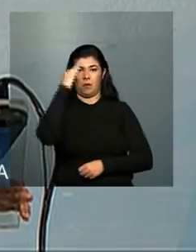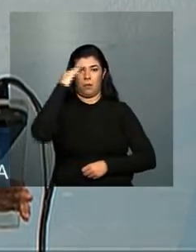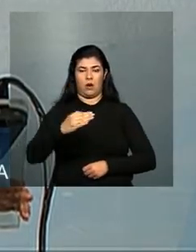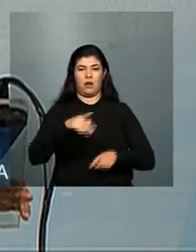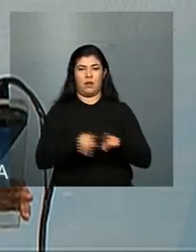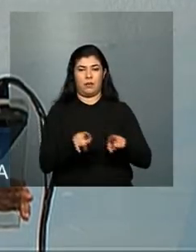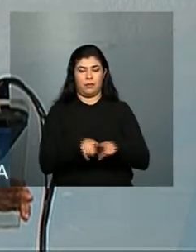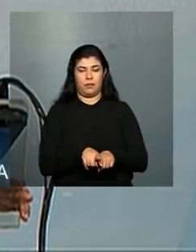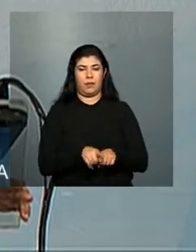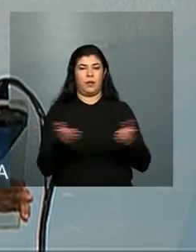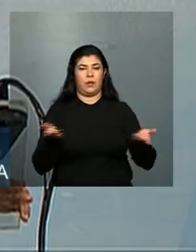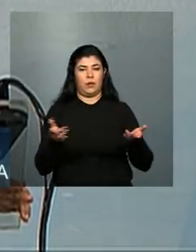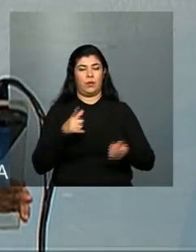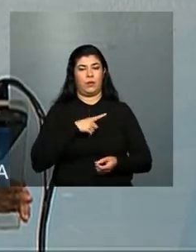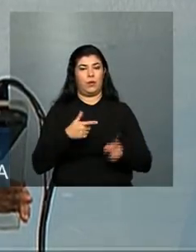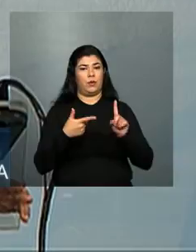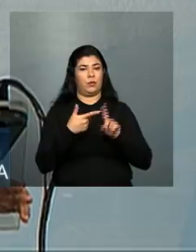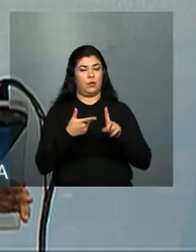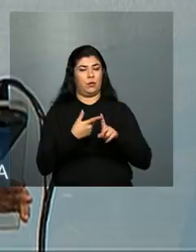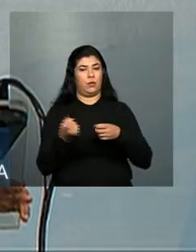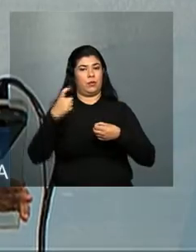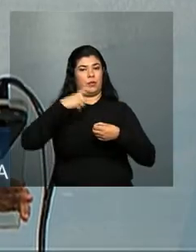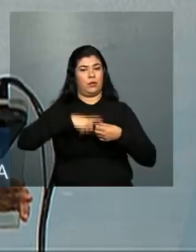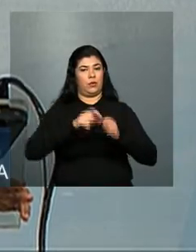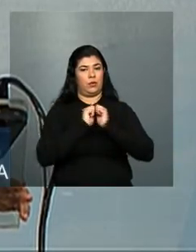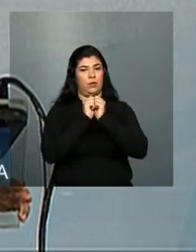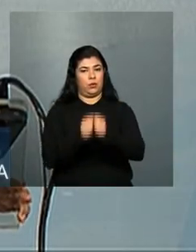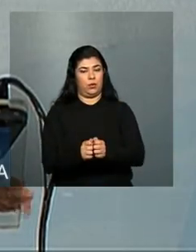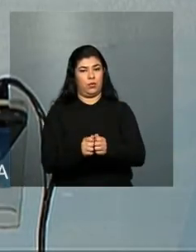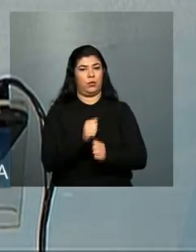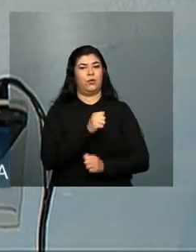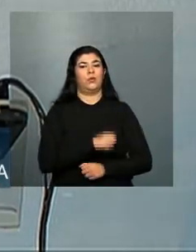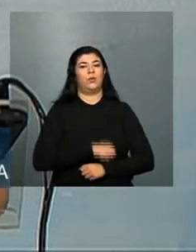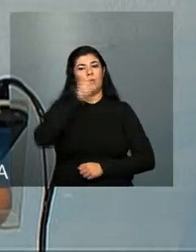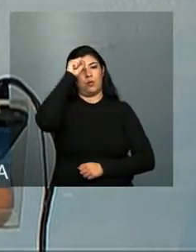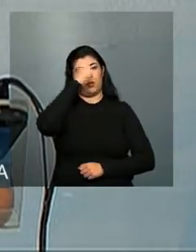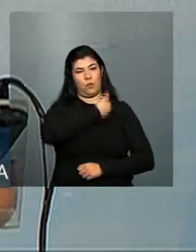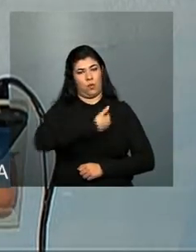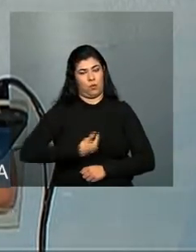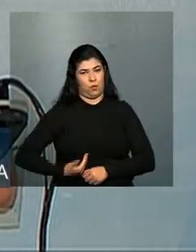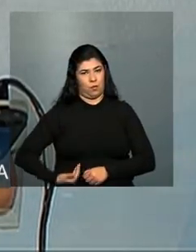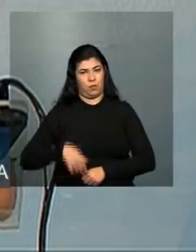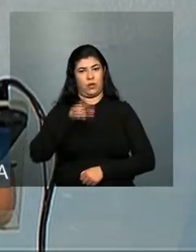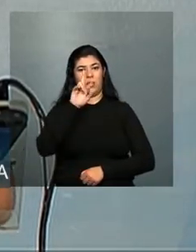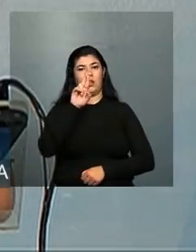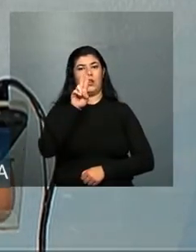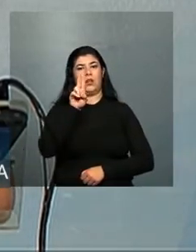Agora, a minha parceria é com o Rui Costa, e eu quero agradecer ao